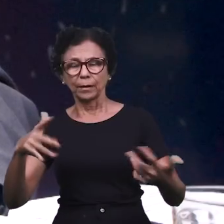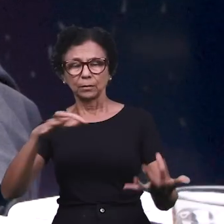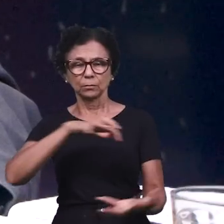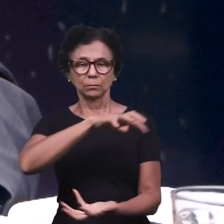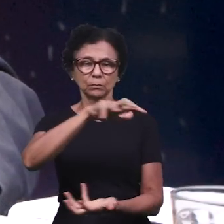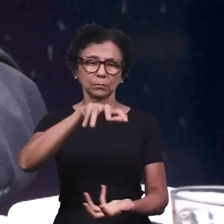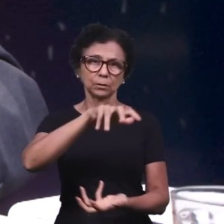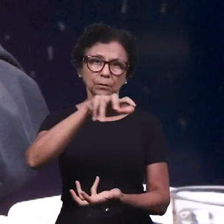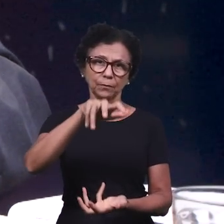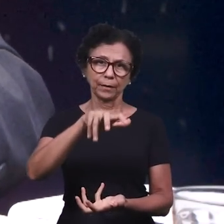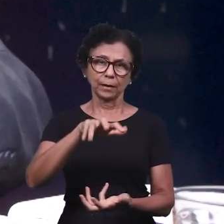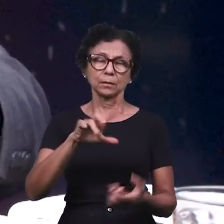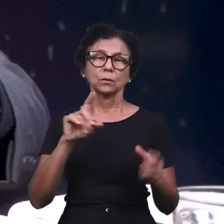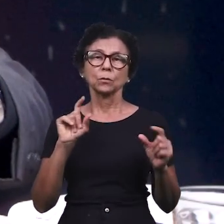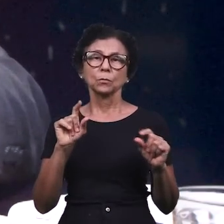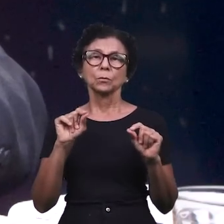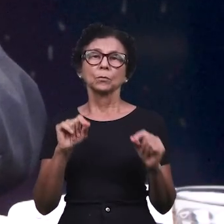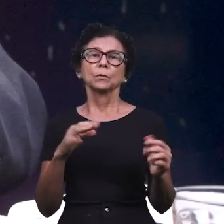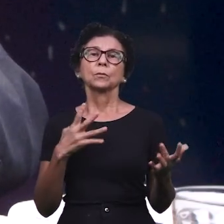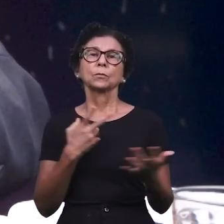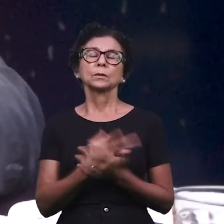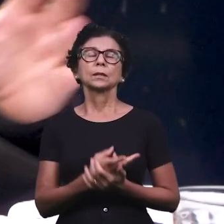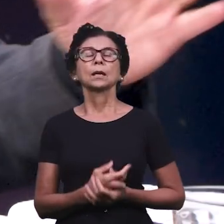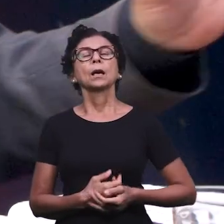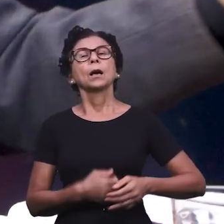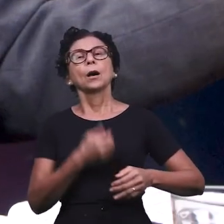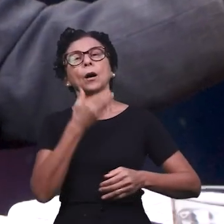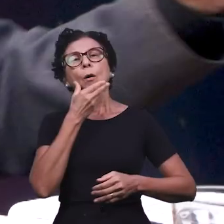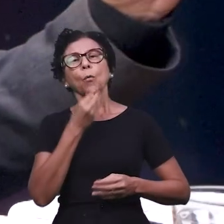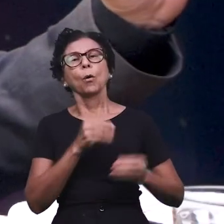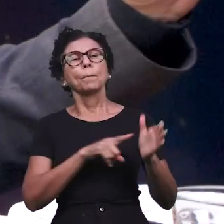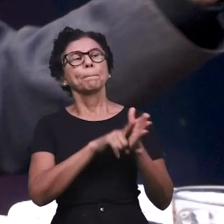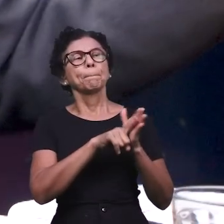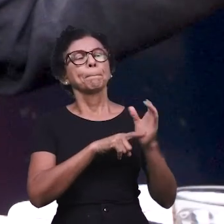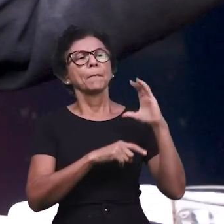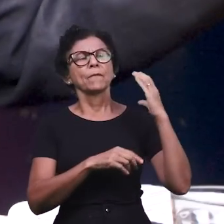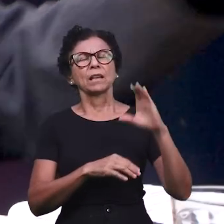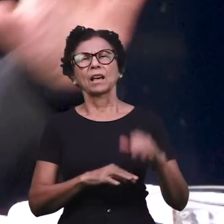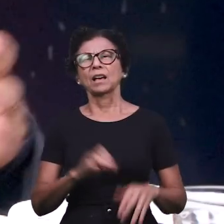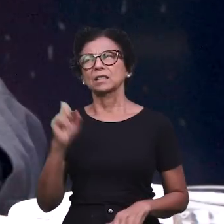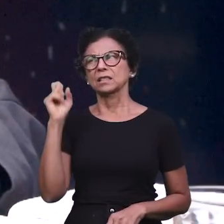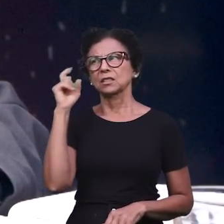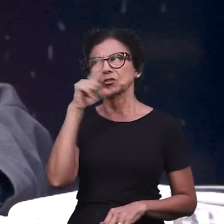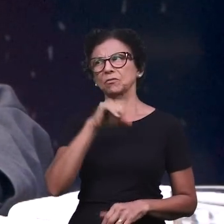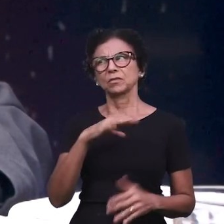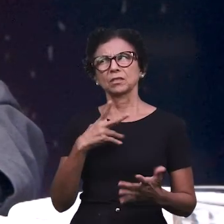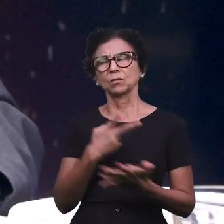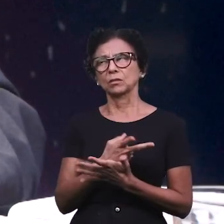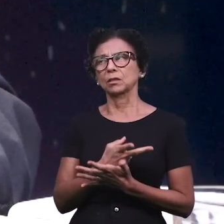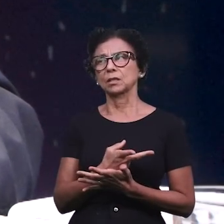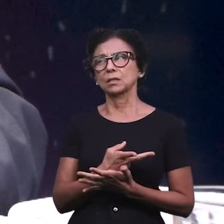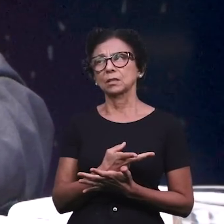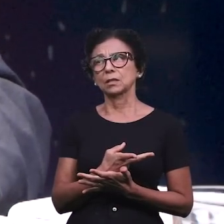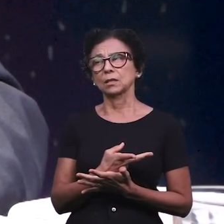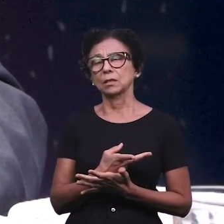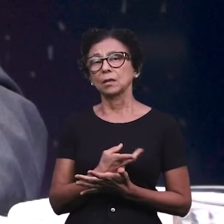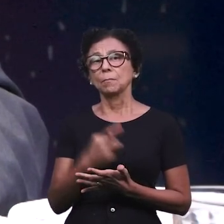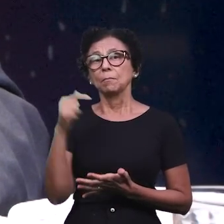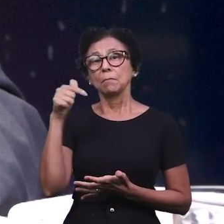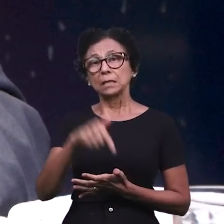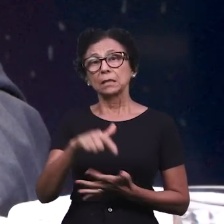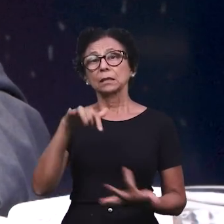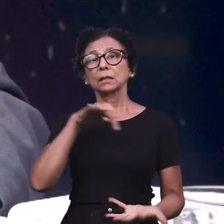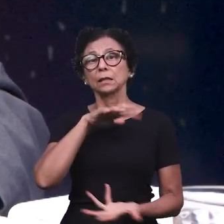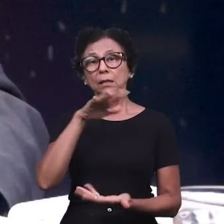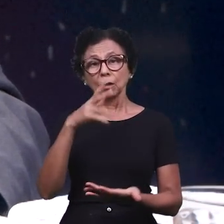Porque o que acontece? O cientista olha e fala assim, não, tudo bem, isso aqui é muito difícil de acontecer, mas aconteceu no